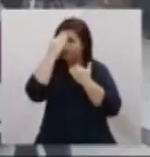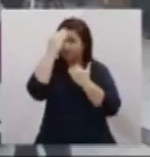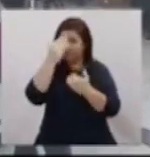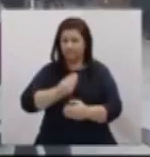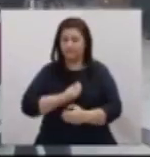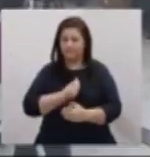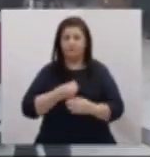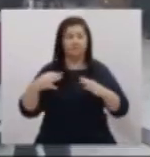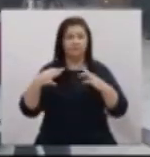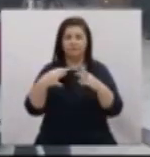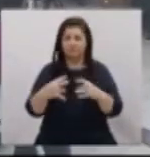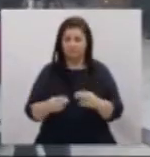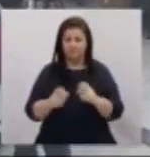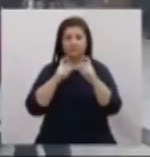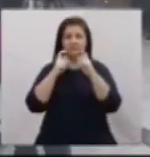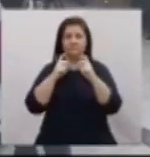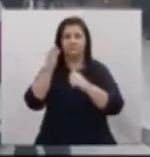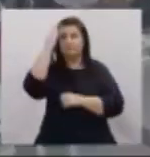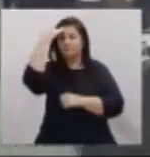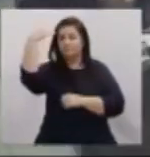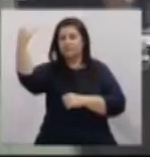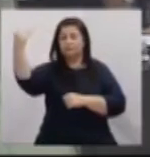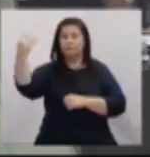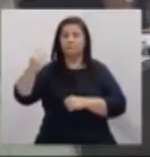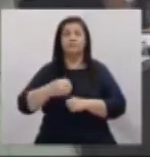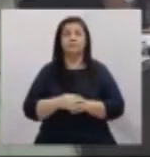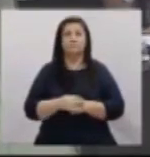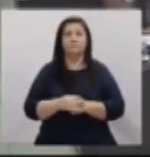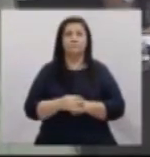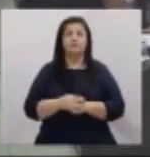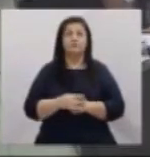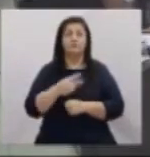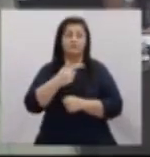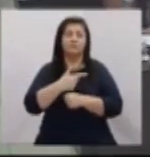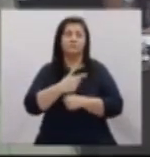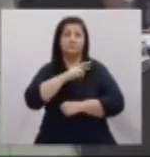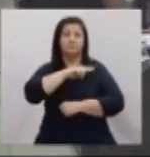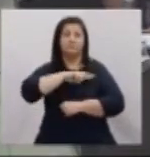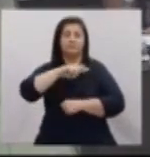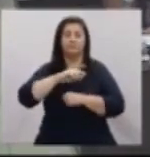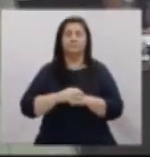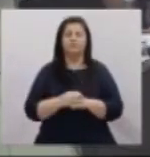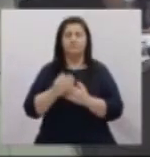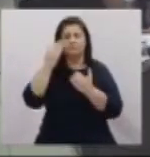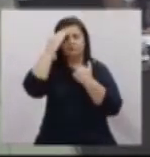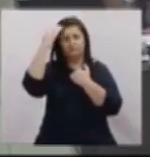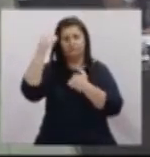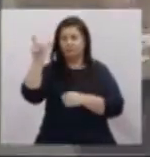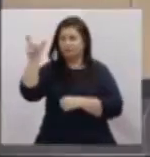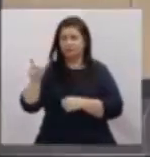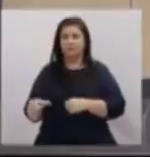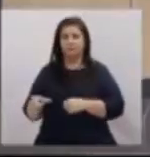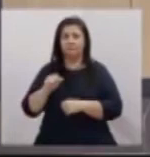A solenidade em homenagem ao líder religioso. E agradecemos também a presença do excelentíssimo prefeito Isaías José de Santana, que